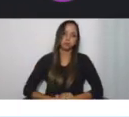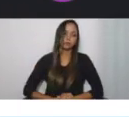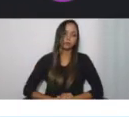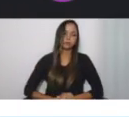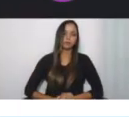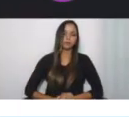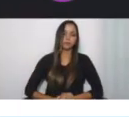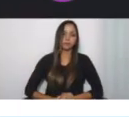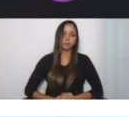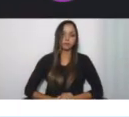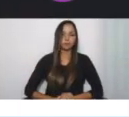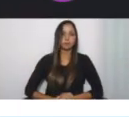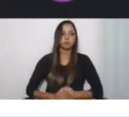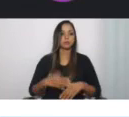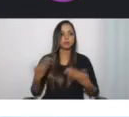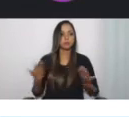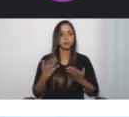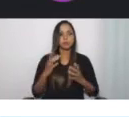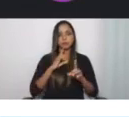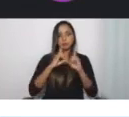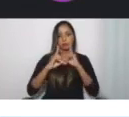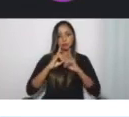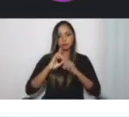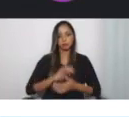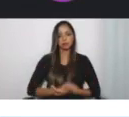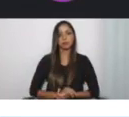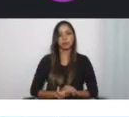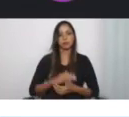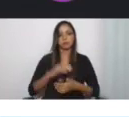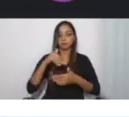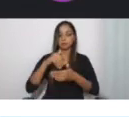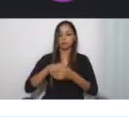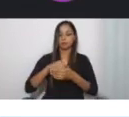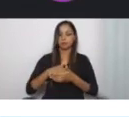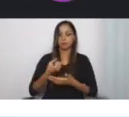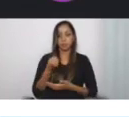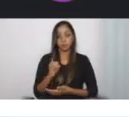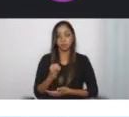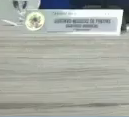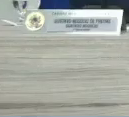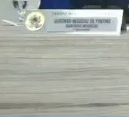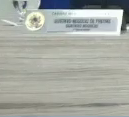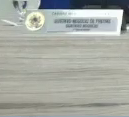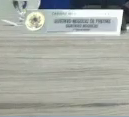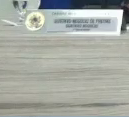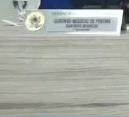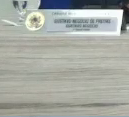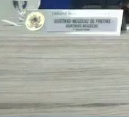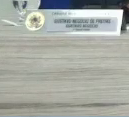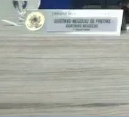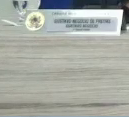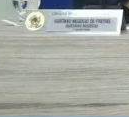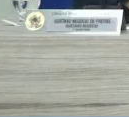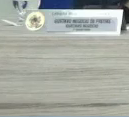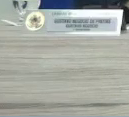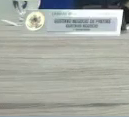Em discussão e em votação. Aqueles que aprovam, permaneçam sentados como